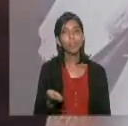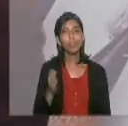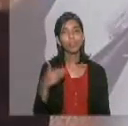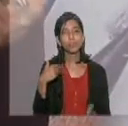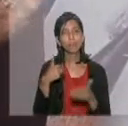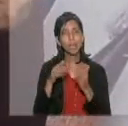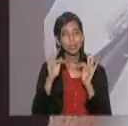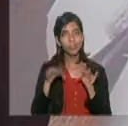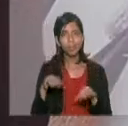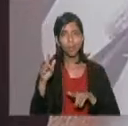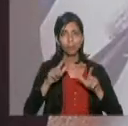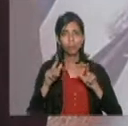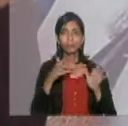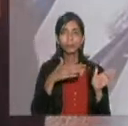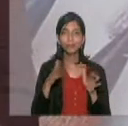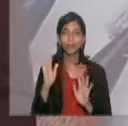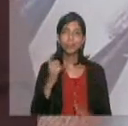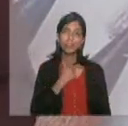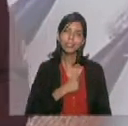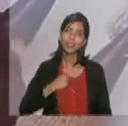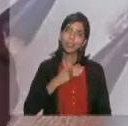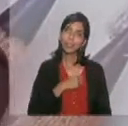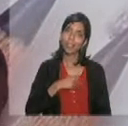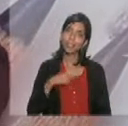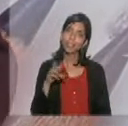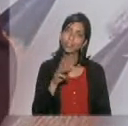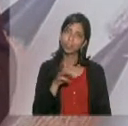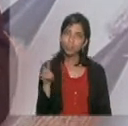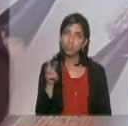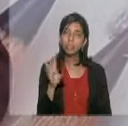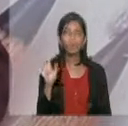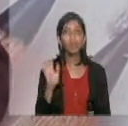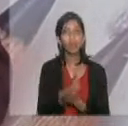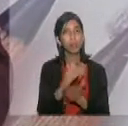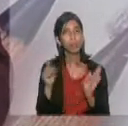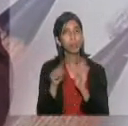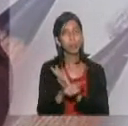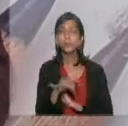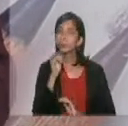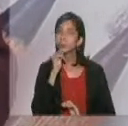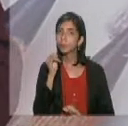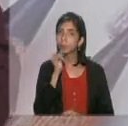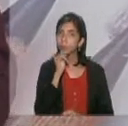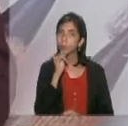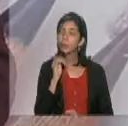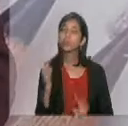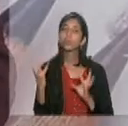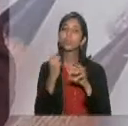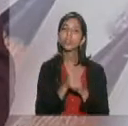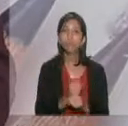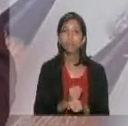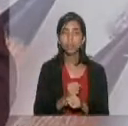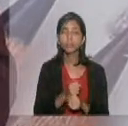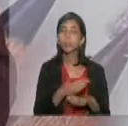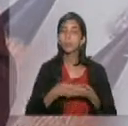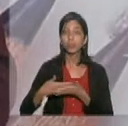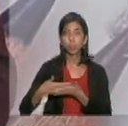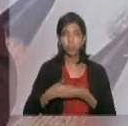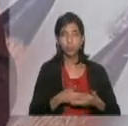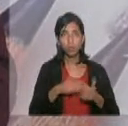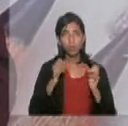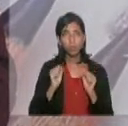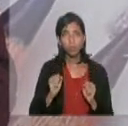boca. Certo, claro, porque a gente engaja com água. Sim. Não é isso? Sim. Para amamentação, tem alguma posição que seja mais bacana?